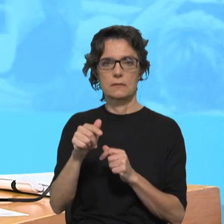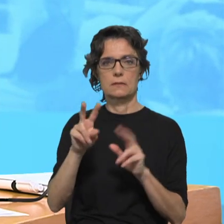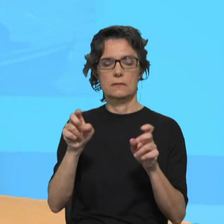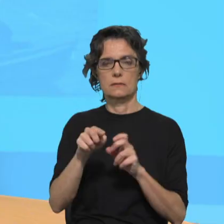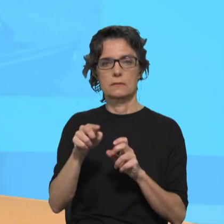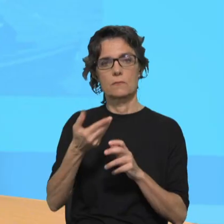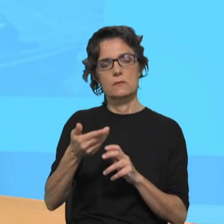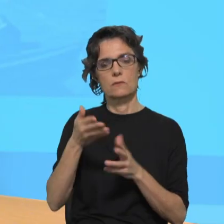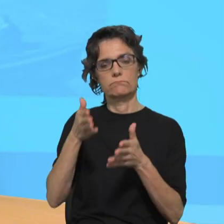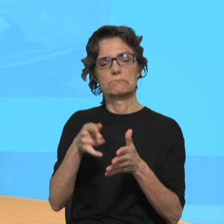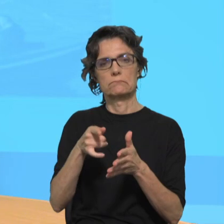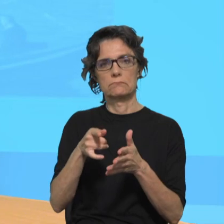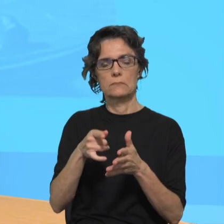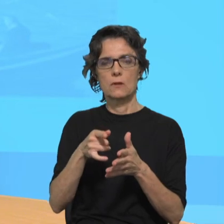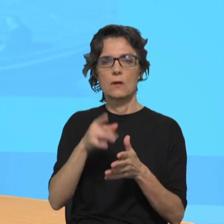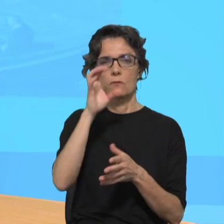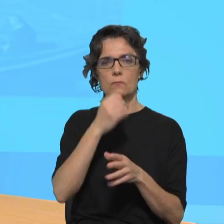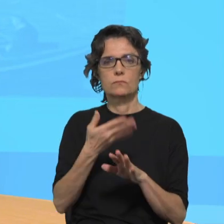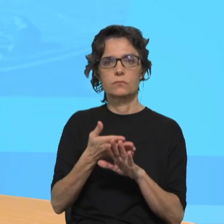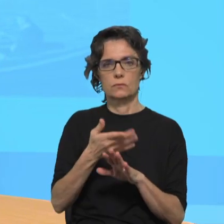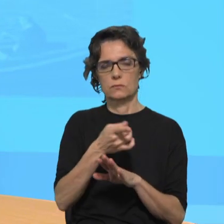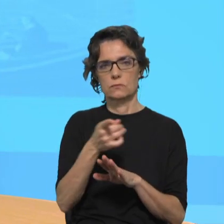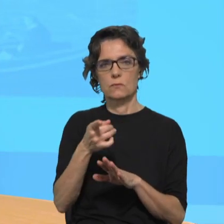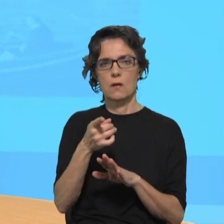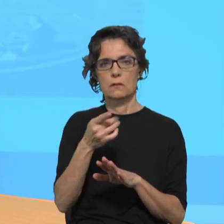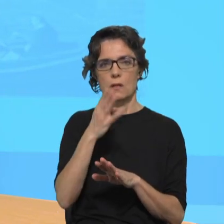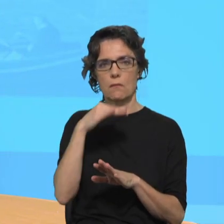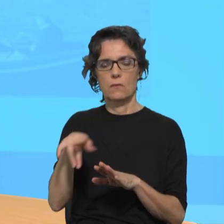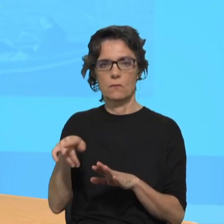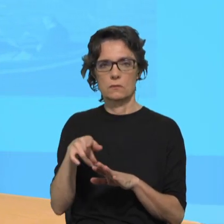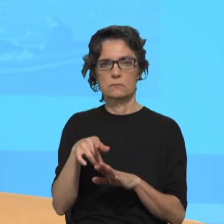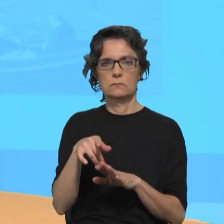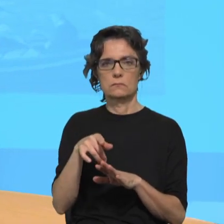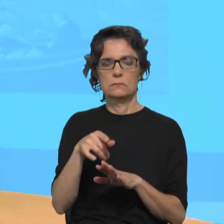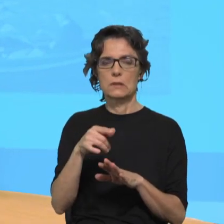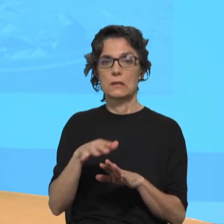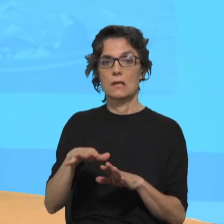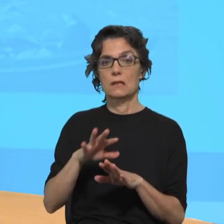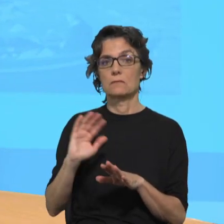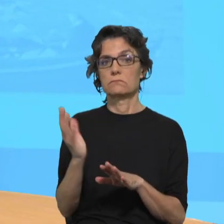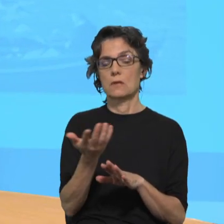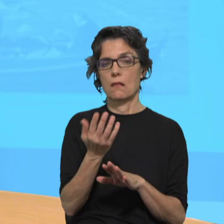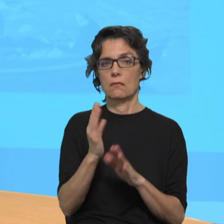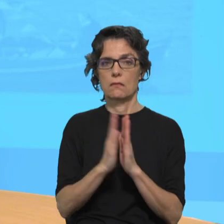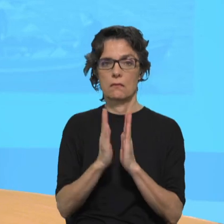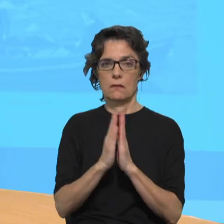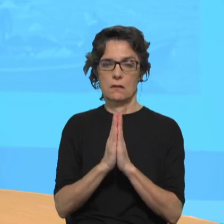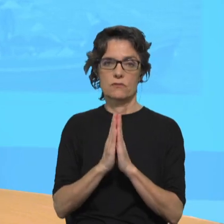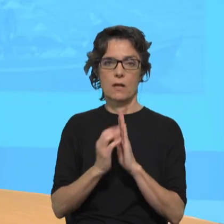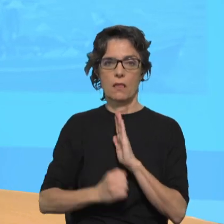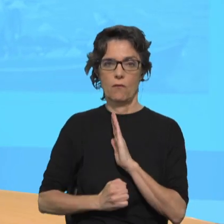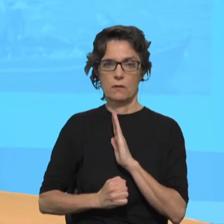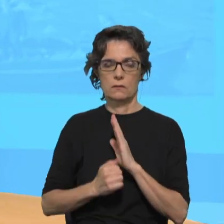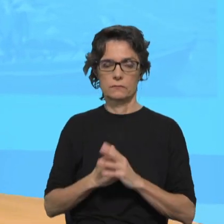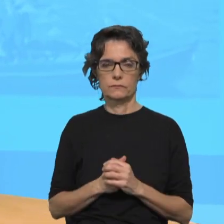contexto dos abusos sexuais sobre menores, nomeadamente em ambiente da Igreja Católica. Mas